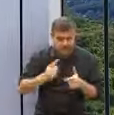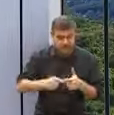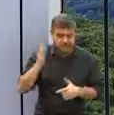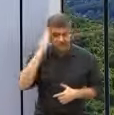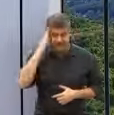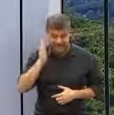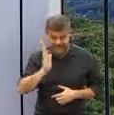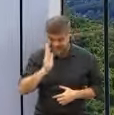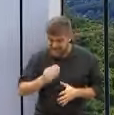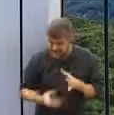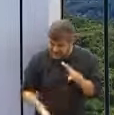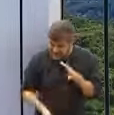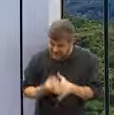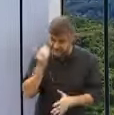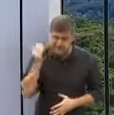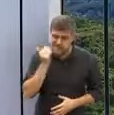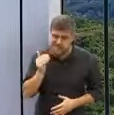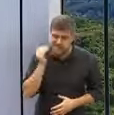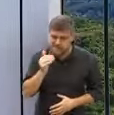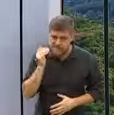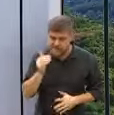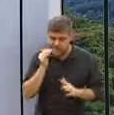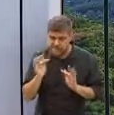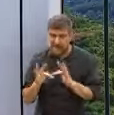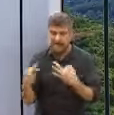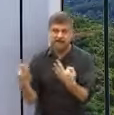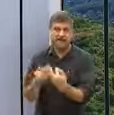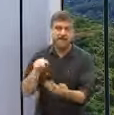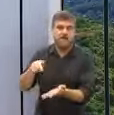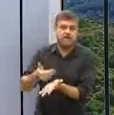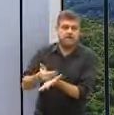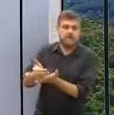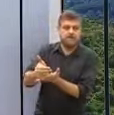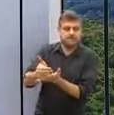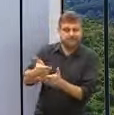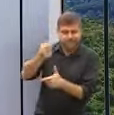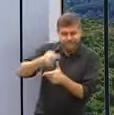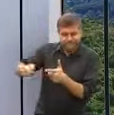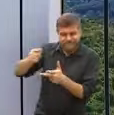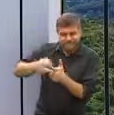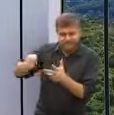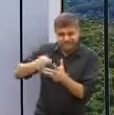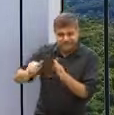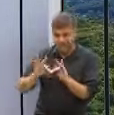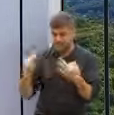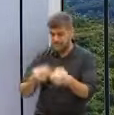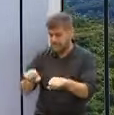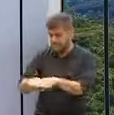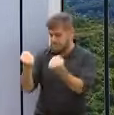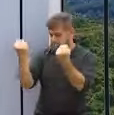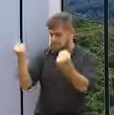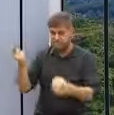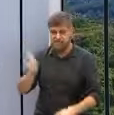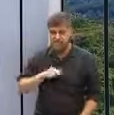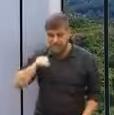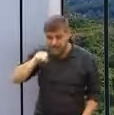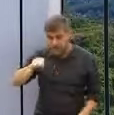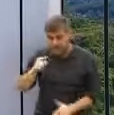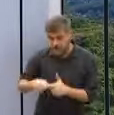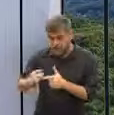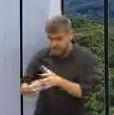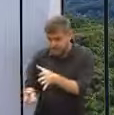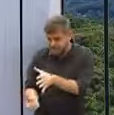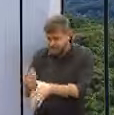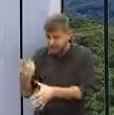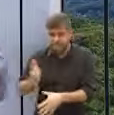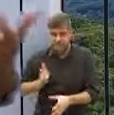certa forma, às vezes é porque já está suprindo uma deficiência que começou na família. Exatamente. Então, muitas vezes, as famílias desestruturadas